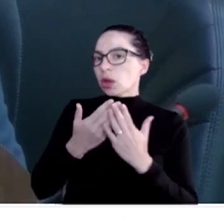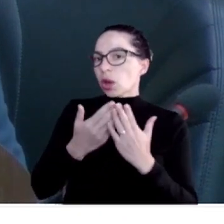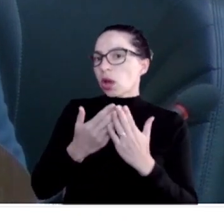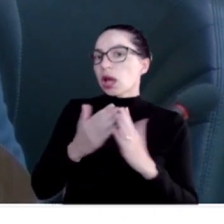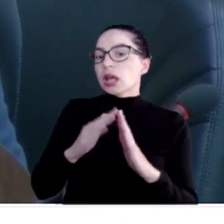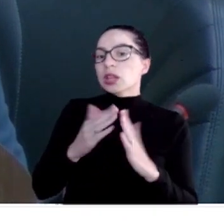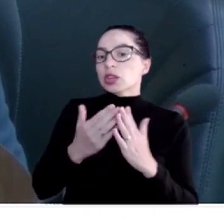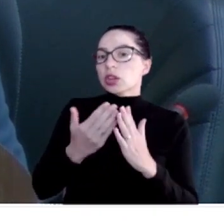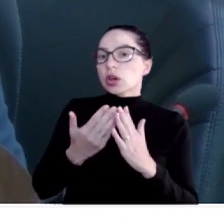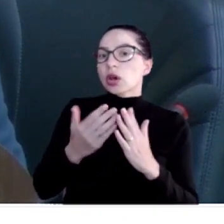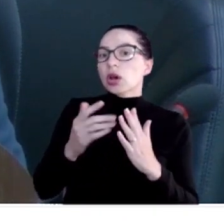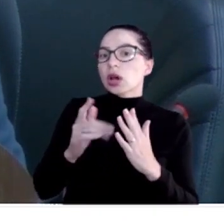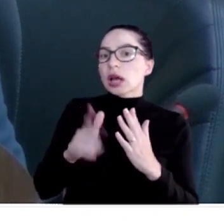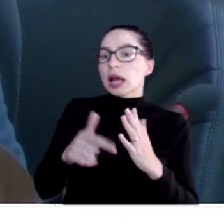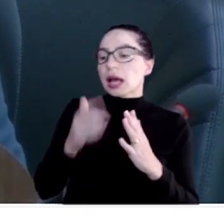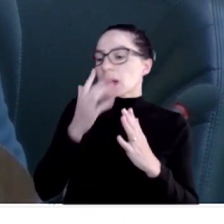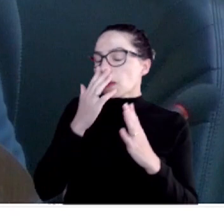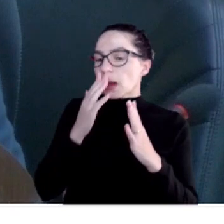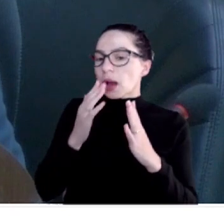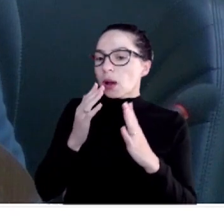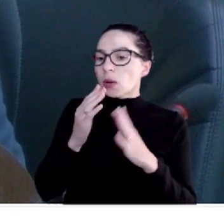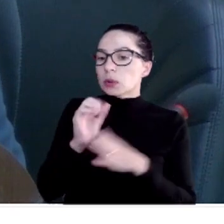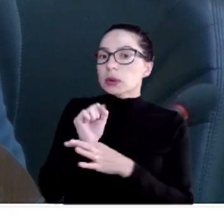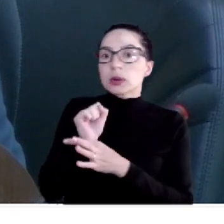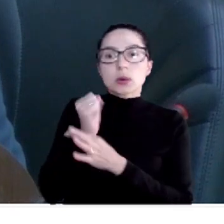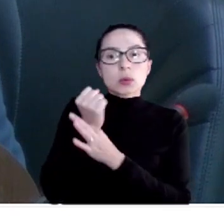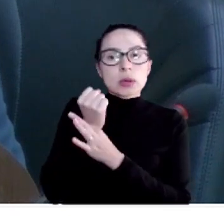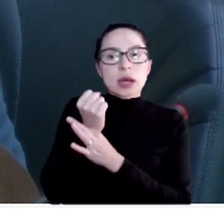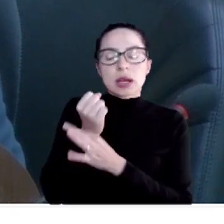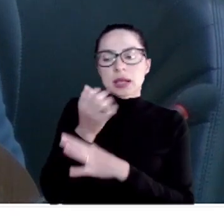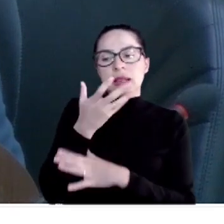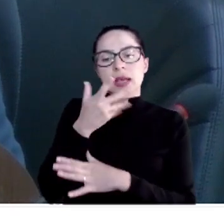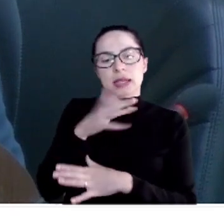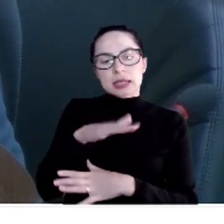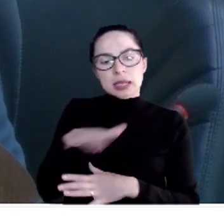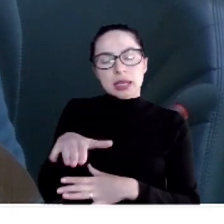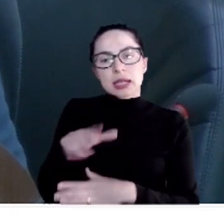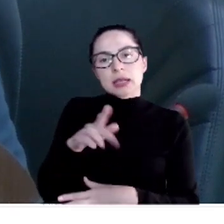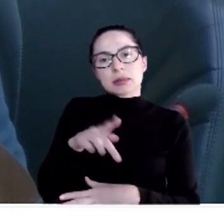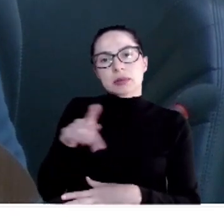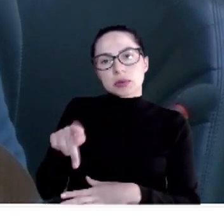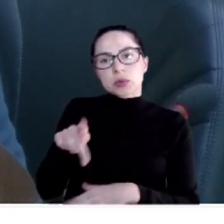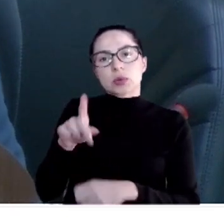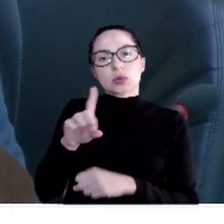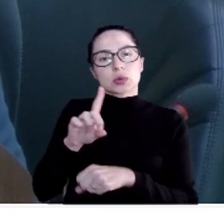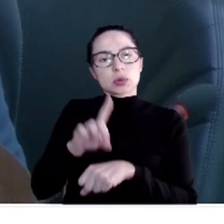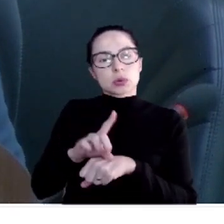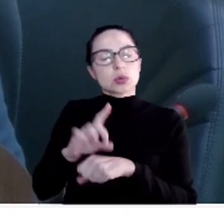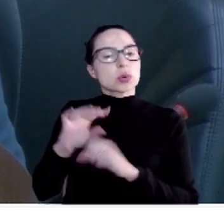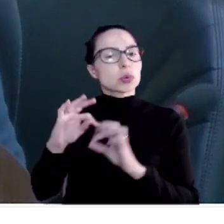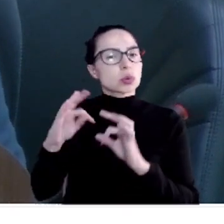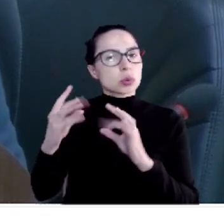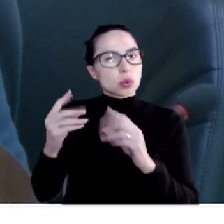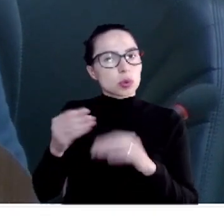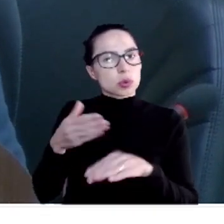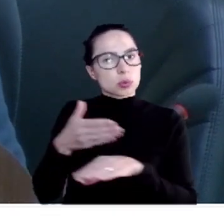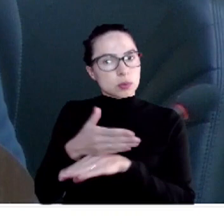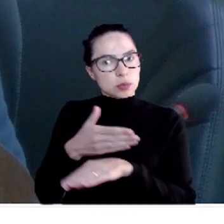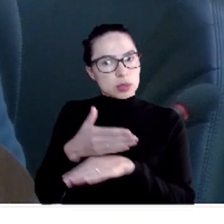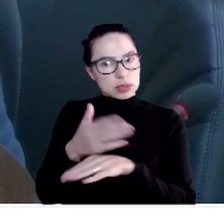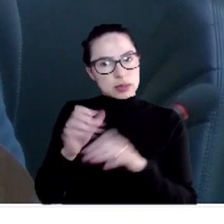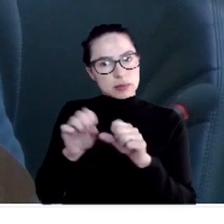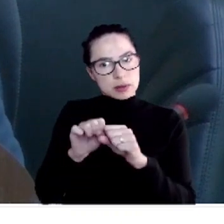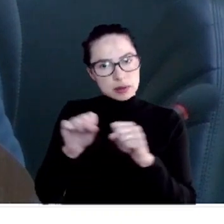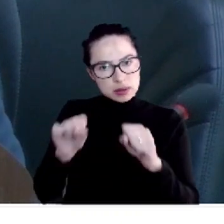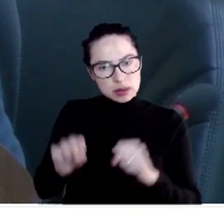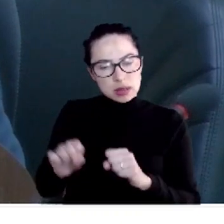caixinha, um cofre. As crianças, professores, diretores, todos aqueles que frequentam o sistema de ensino, tem